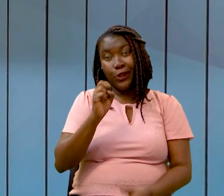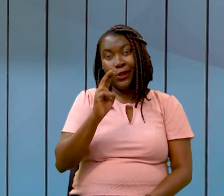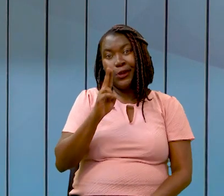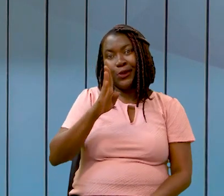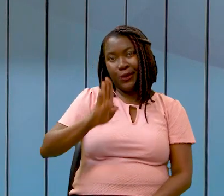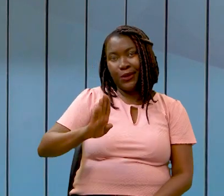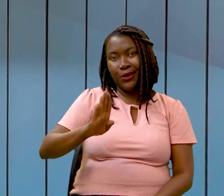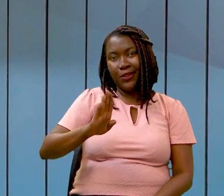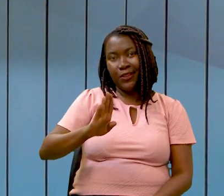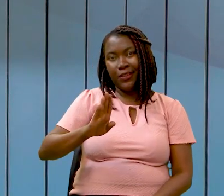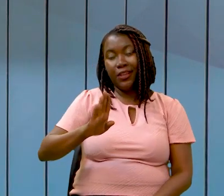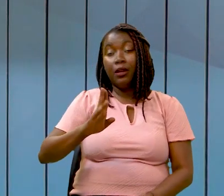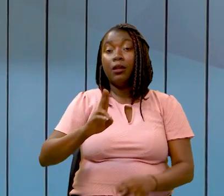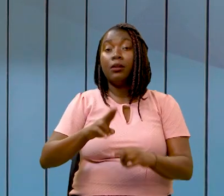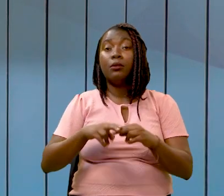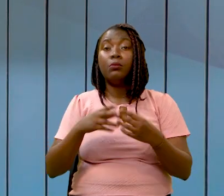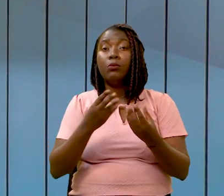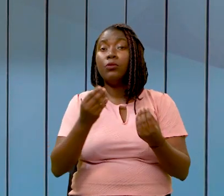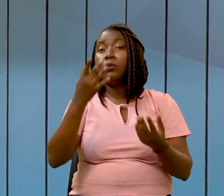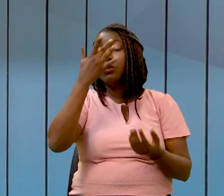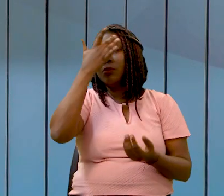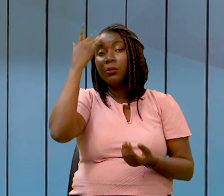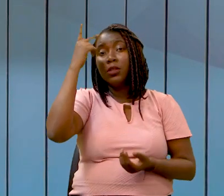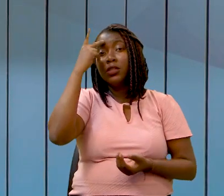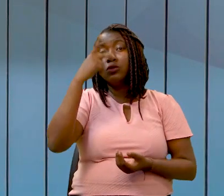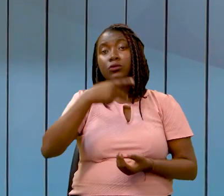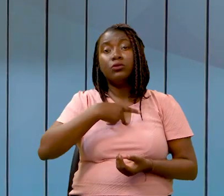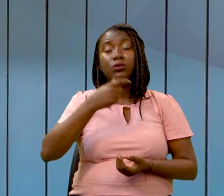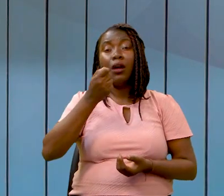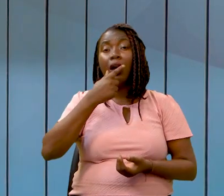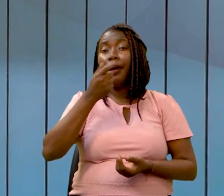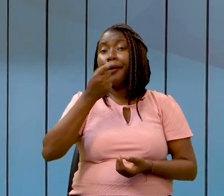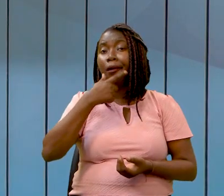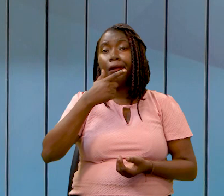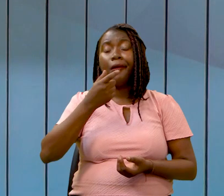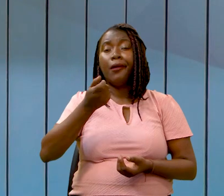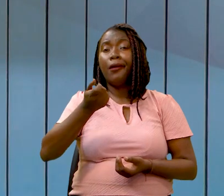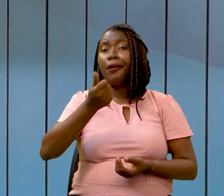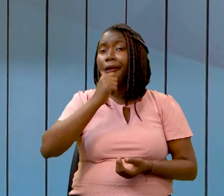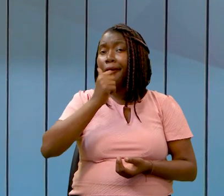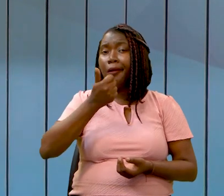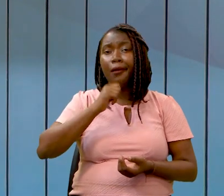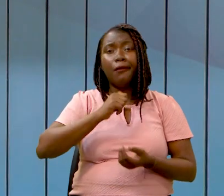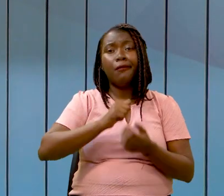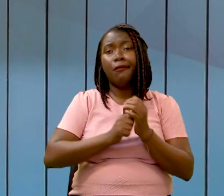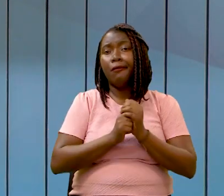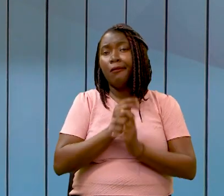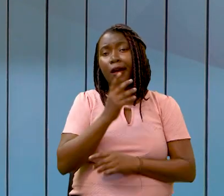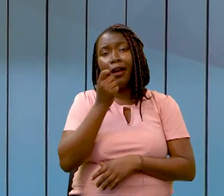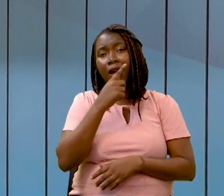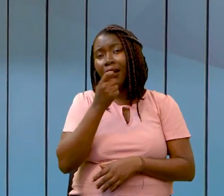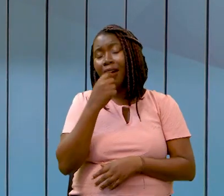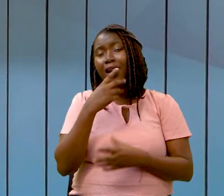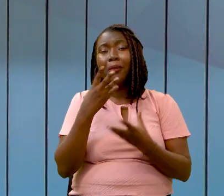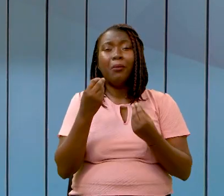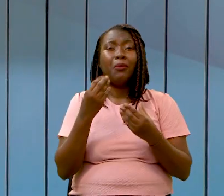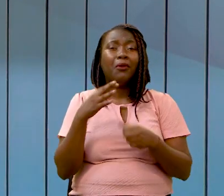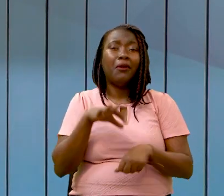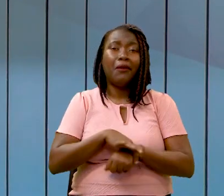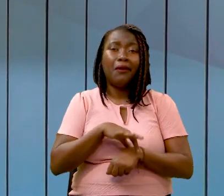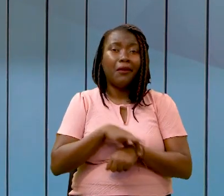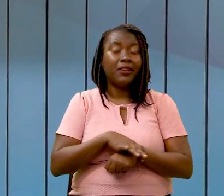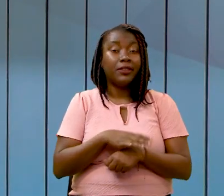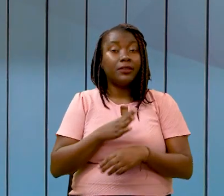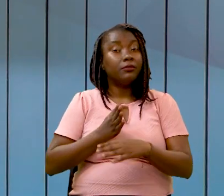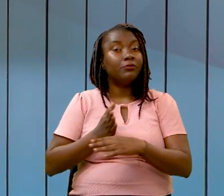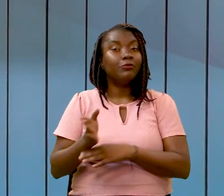subdiagnosticada, né? Porque muitas pessoas se automedicam, ficam aí tomando vários analgésicos, ai, tá com